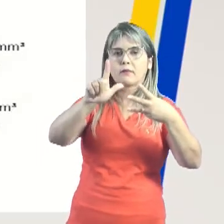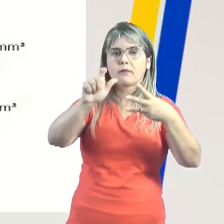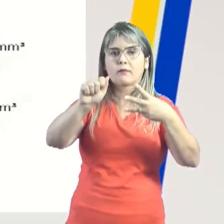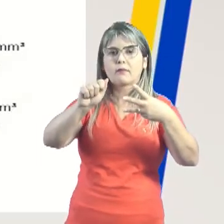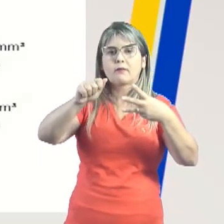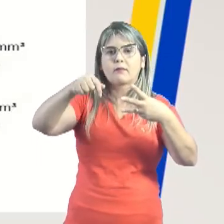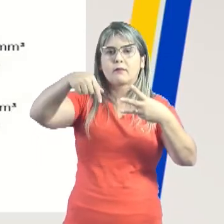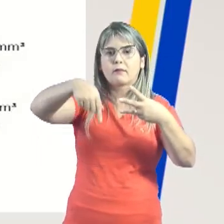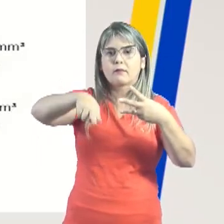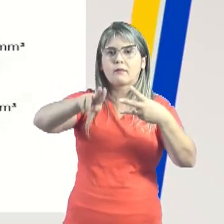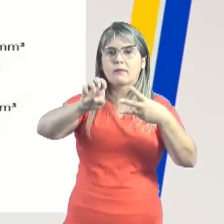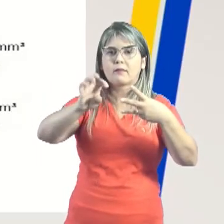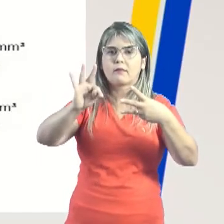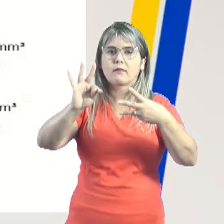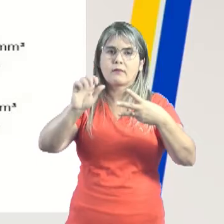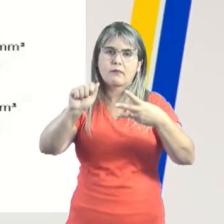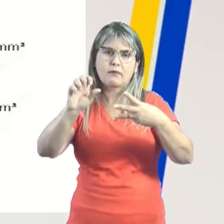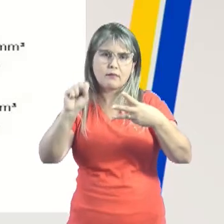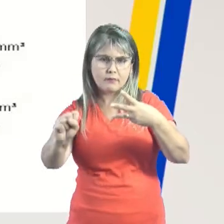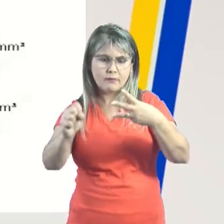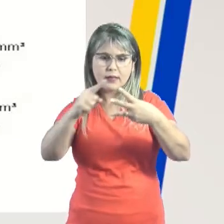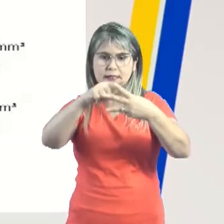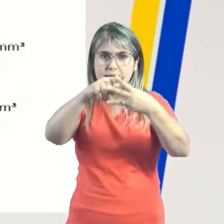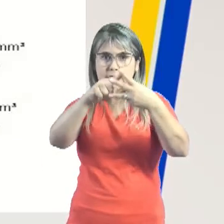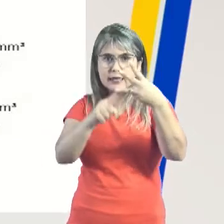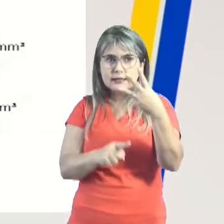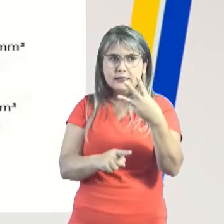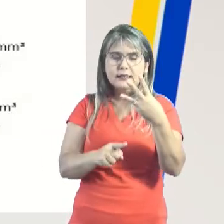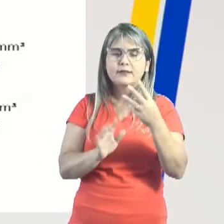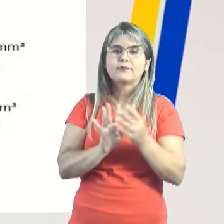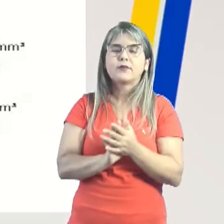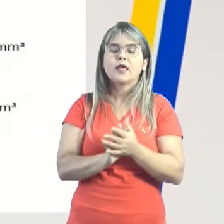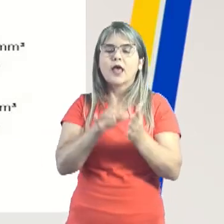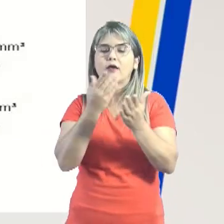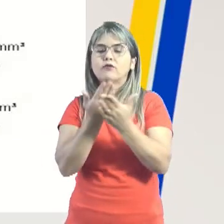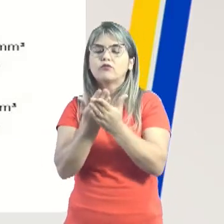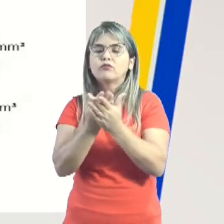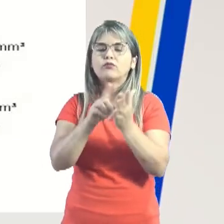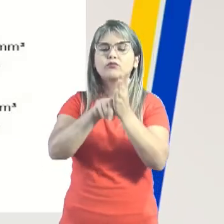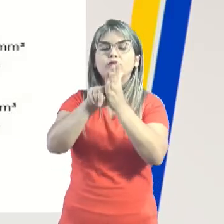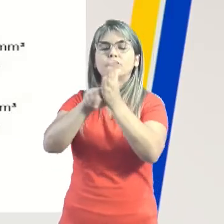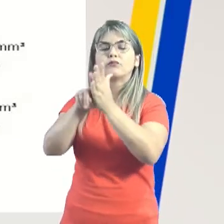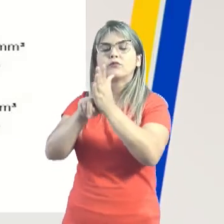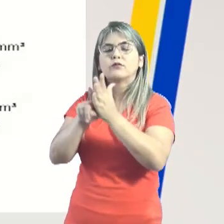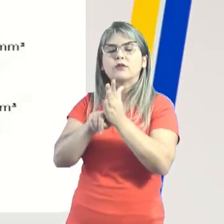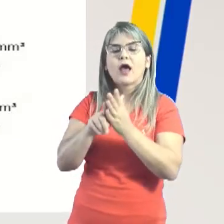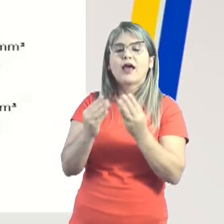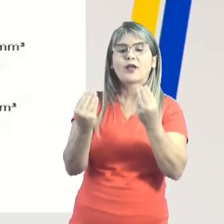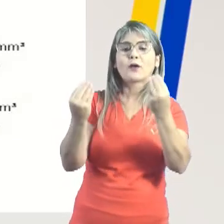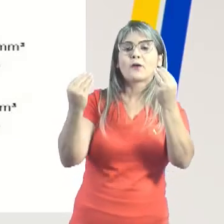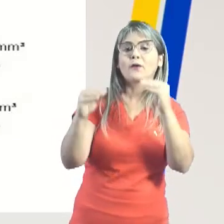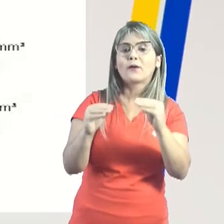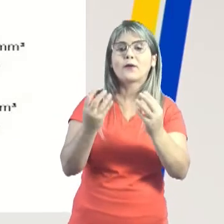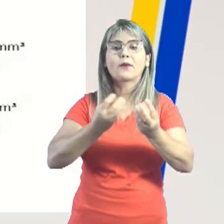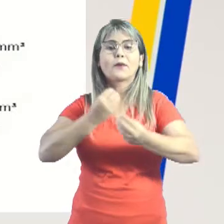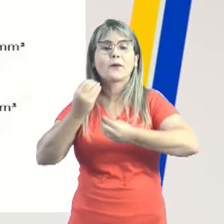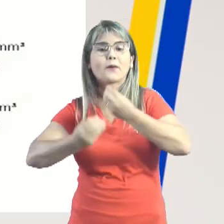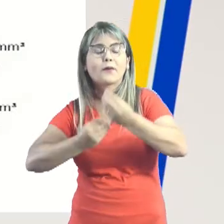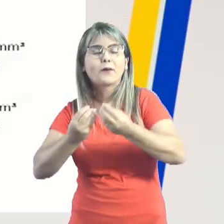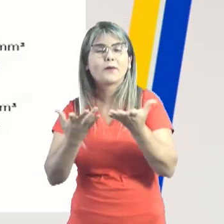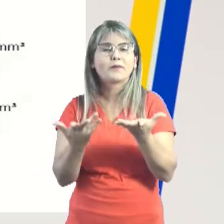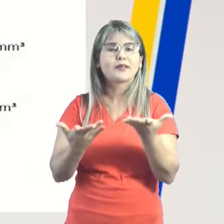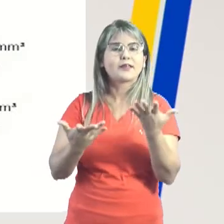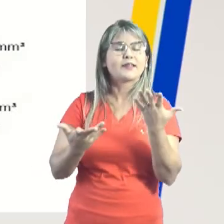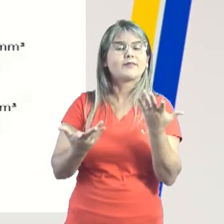ele quis observar apenas como é que estão se comportando as células sanguíneas. Então, quando o médico quer passar,